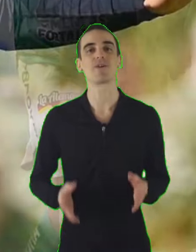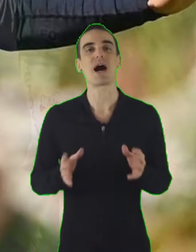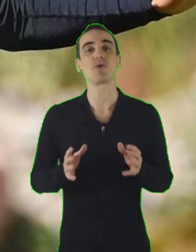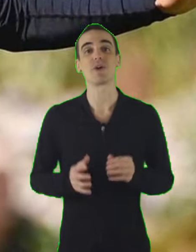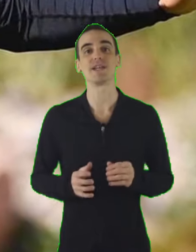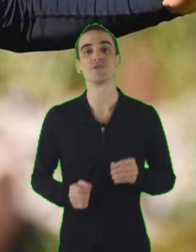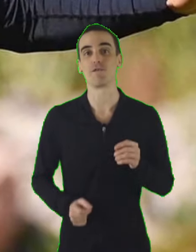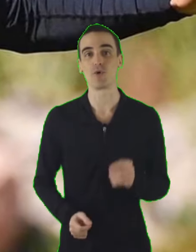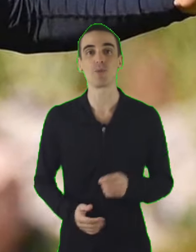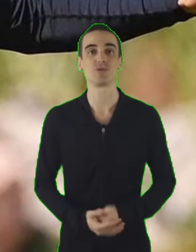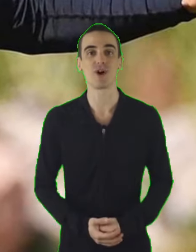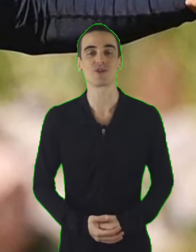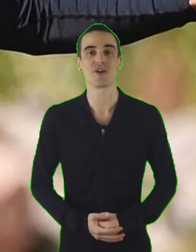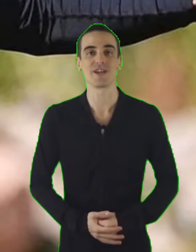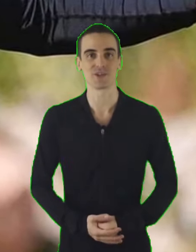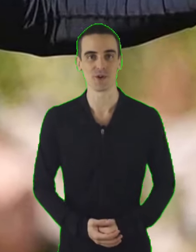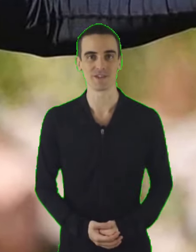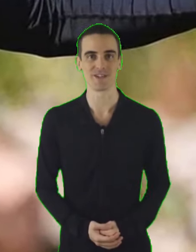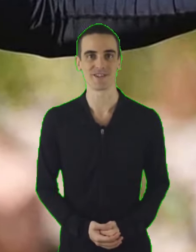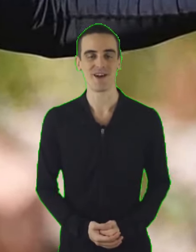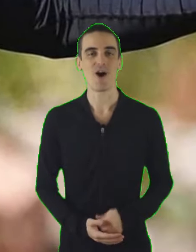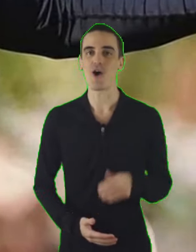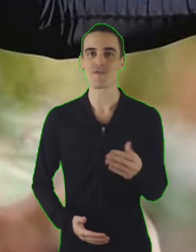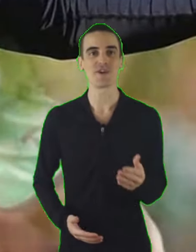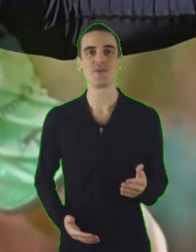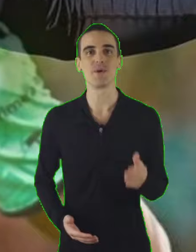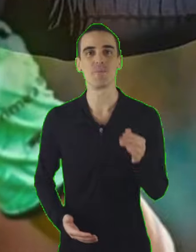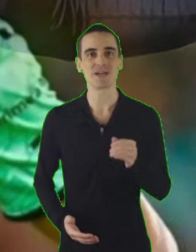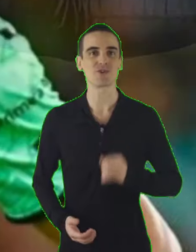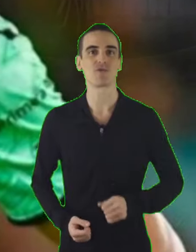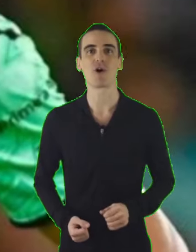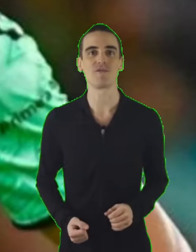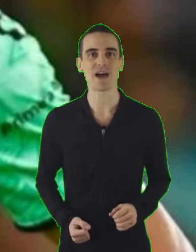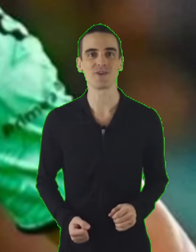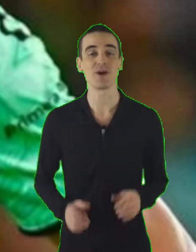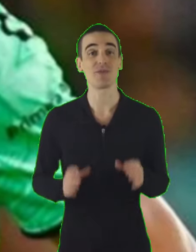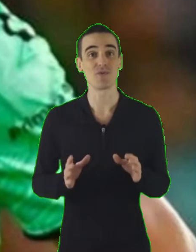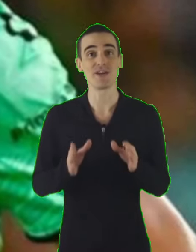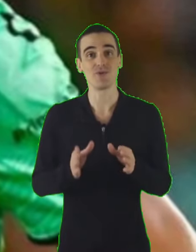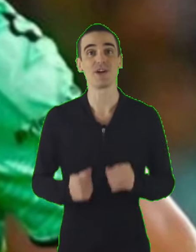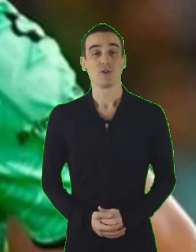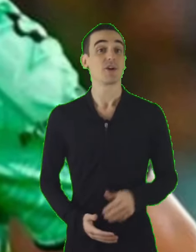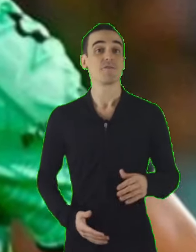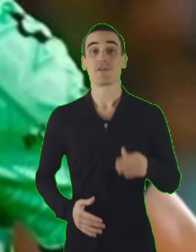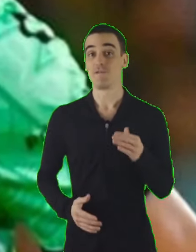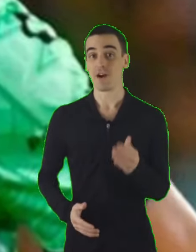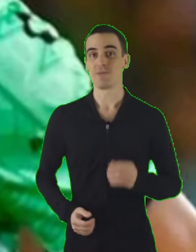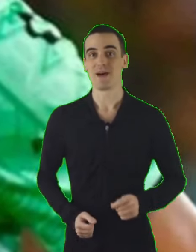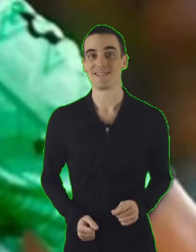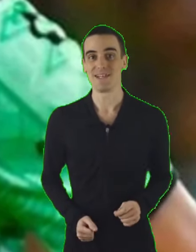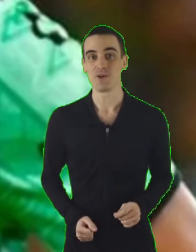financeira o clube negociou o volante por pouco mais de 2 milhões de dólares cerca de R 6 milhões de reais em um acordo para pagamento à